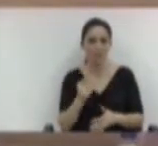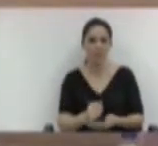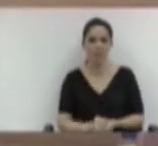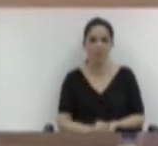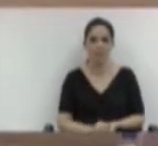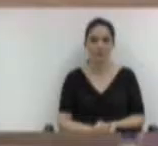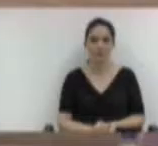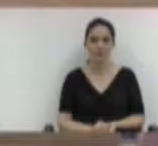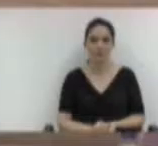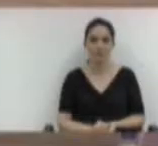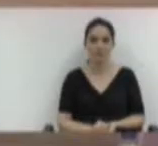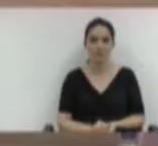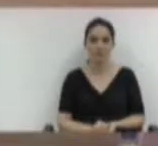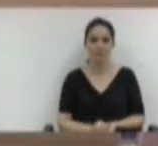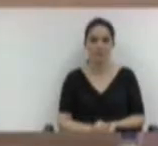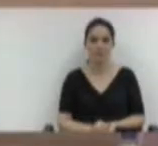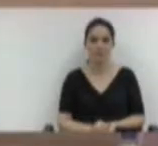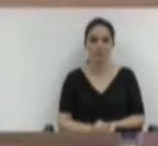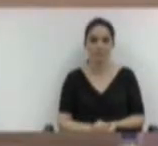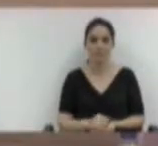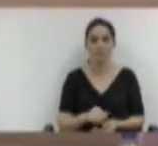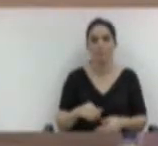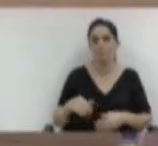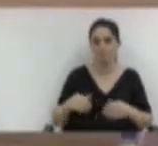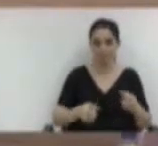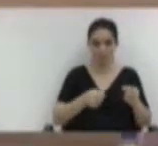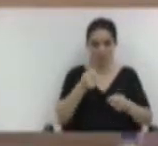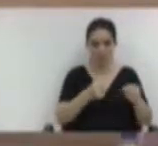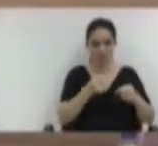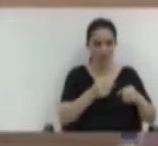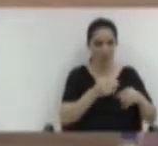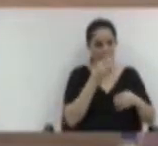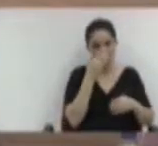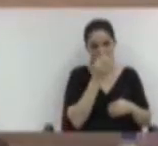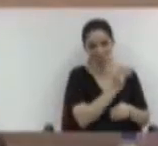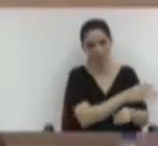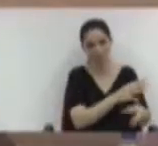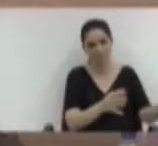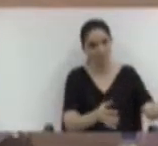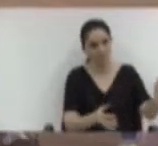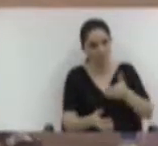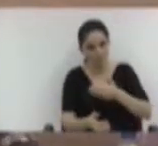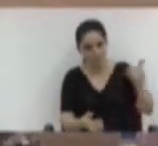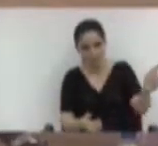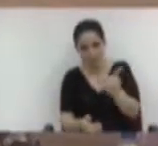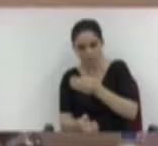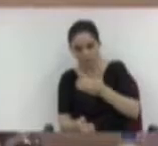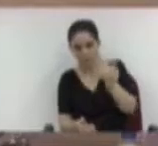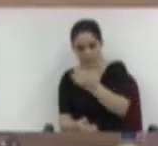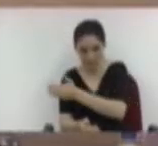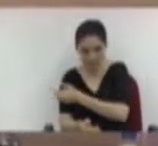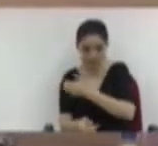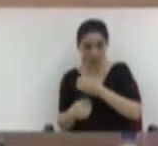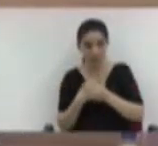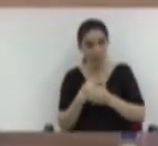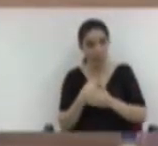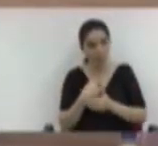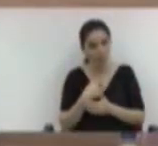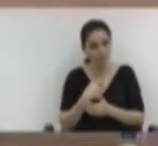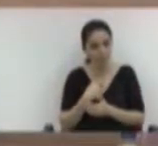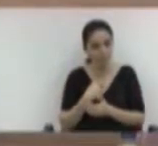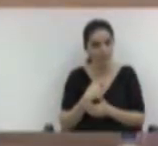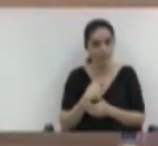de veículos em serviços e abandonados no município de Limeira. É, eu tenho recebido algumas